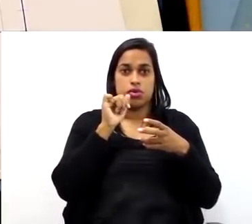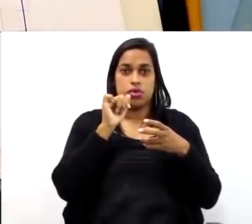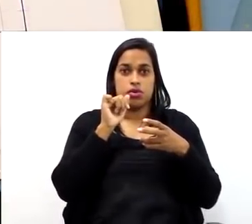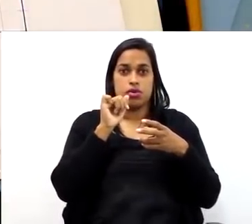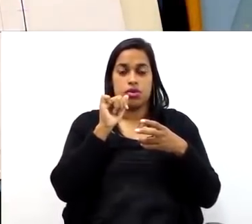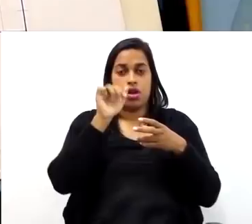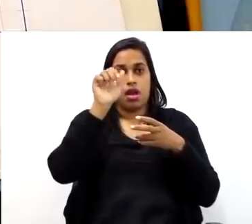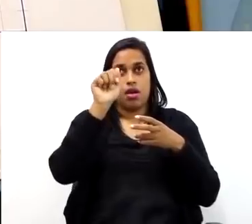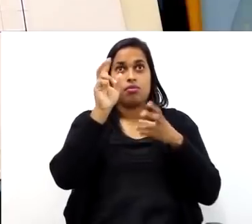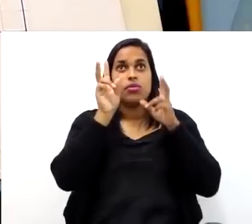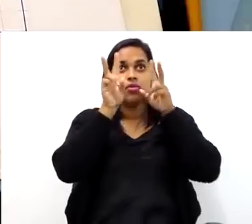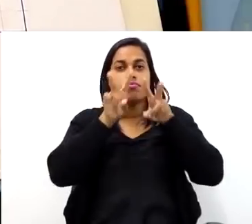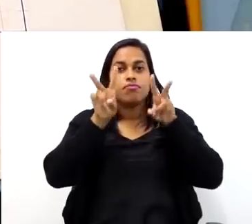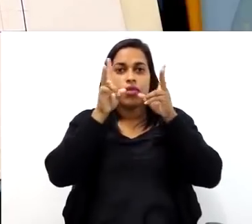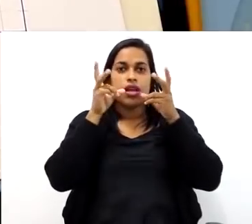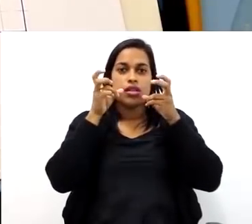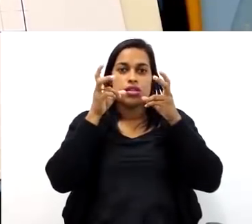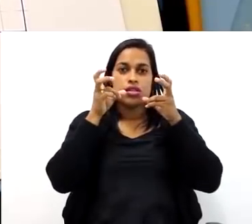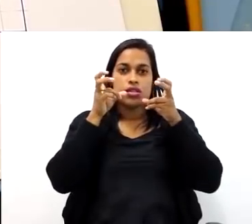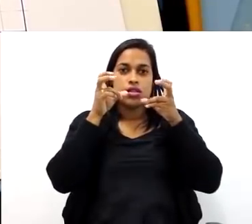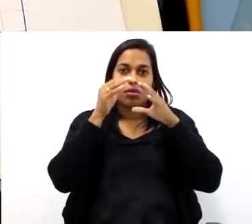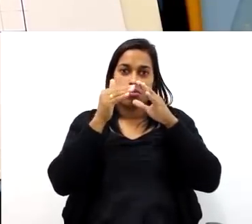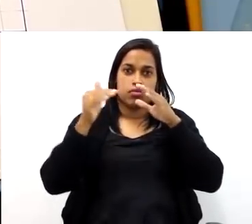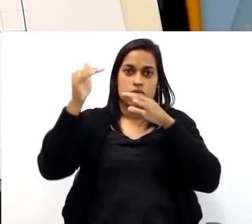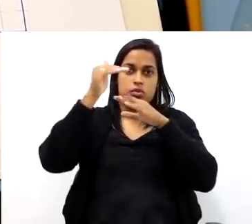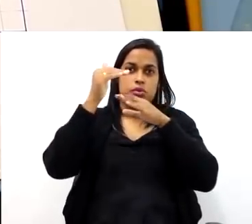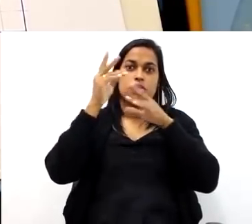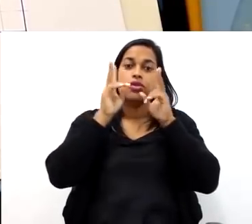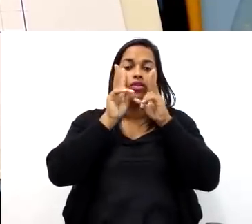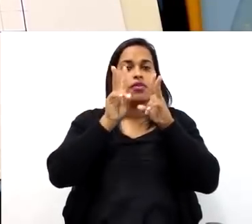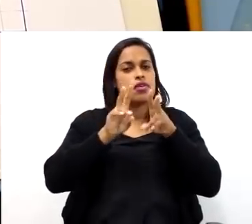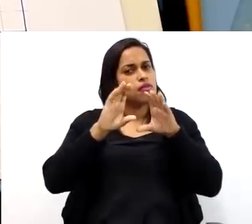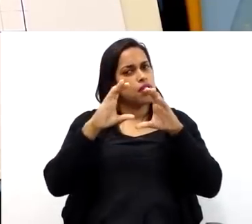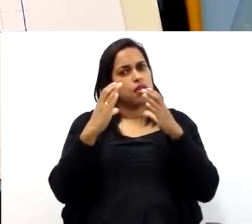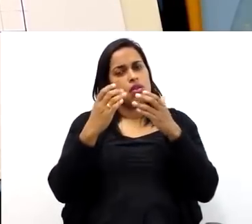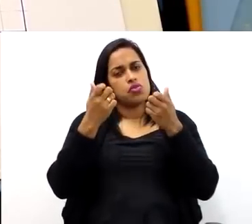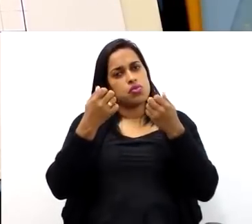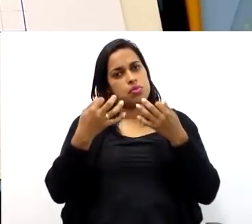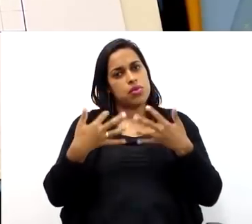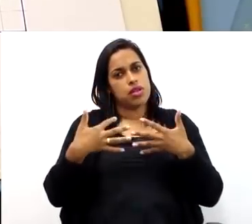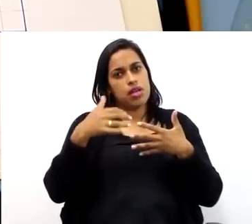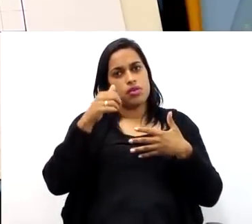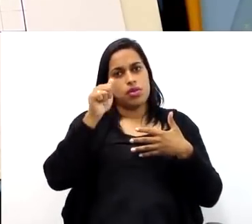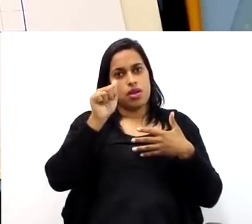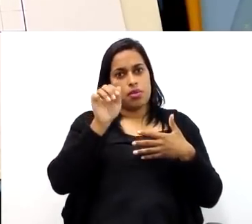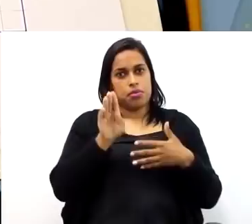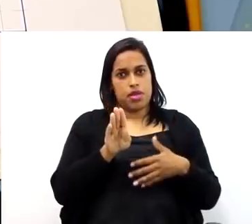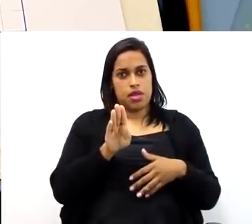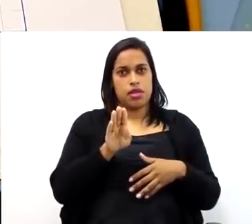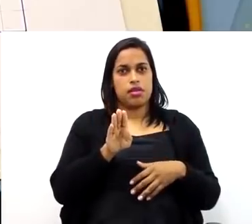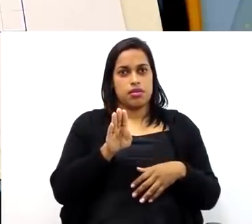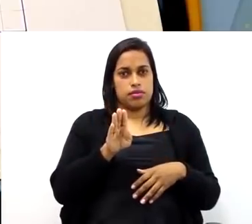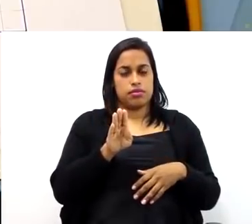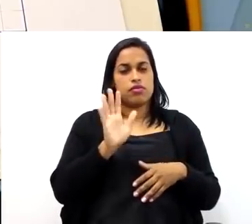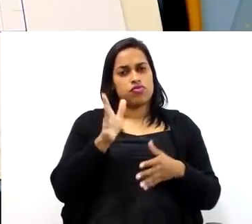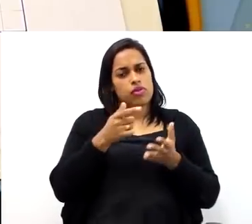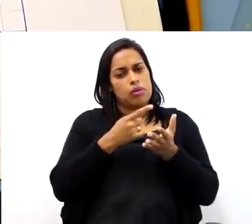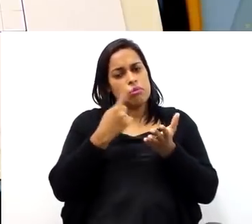observando a cena para observar a vista superior, ele vai ver claramente